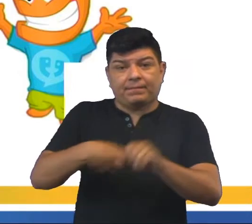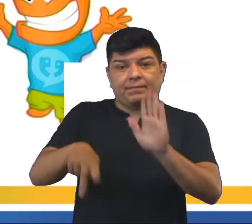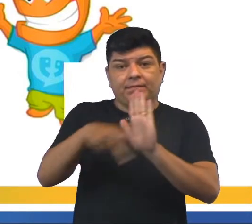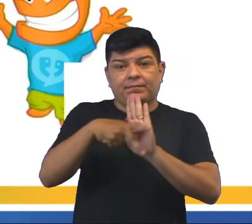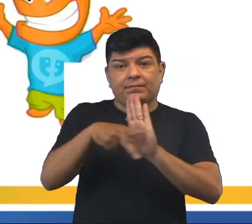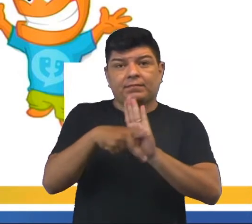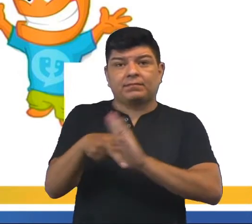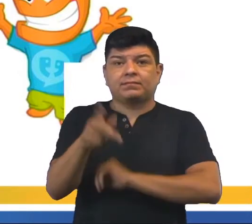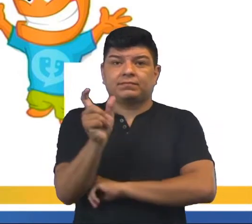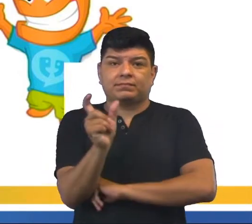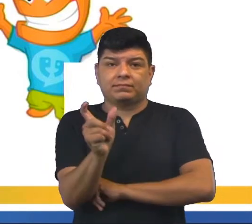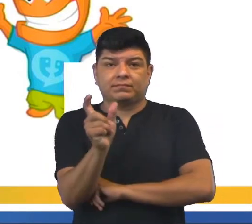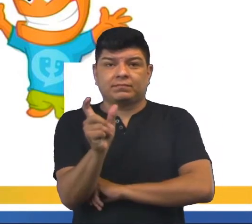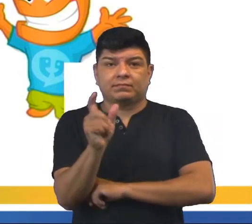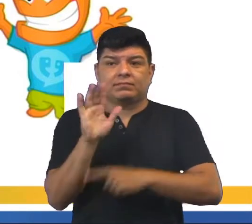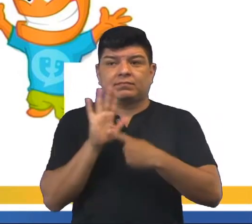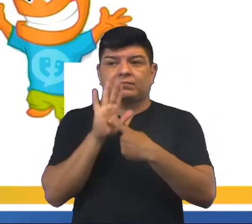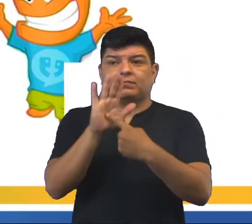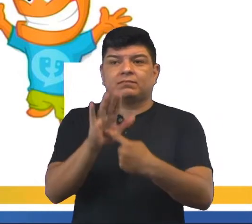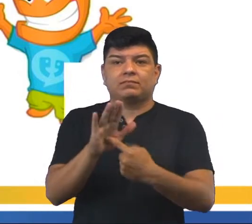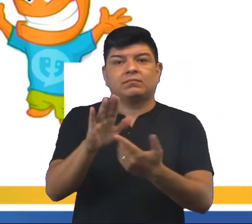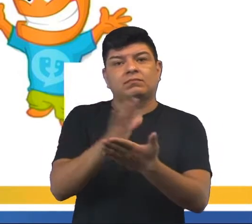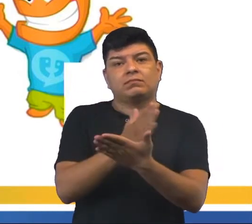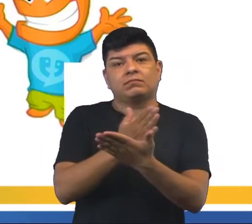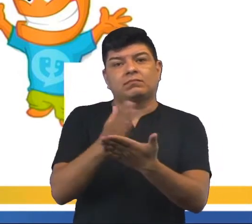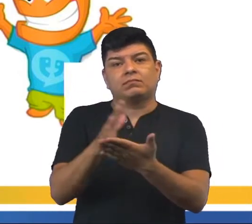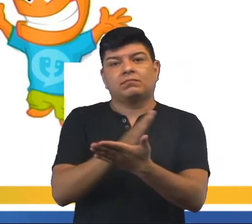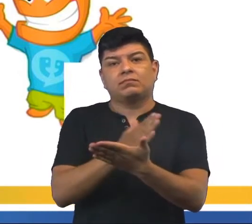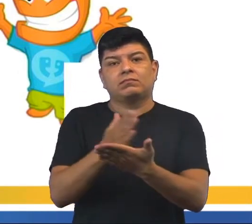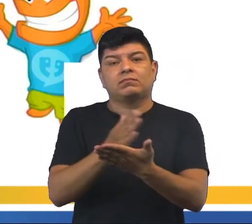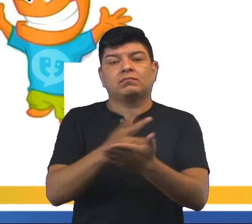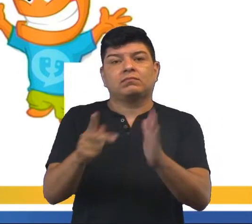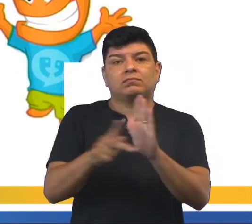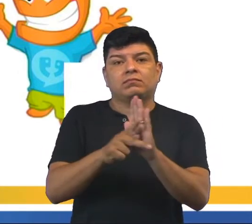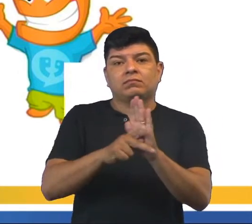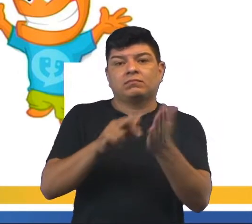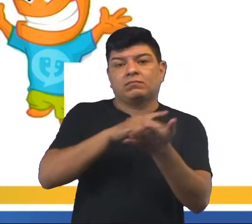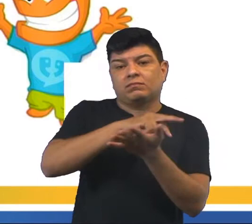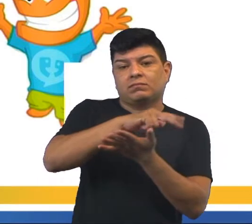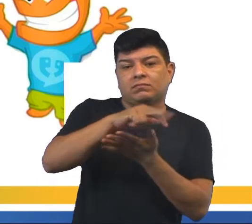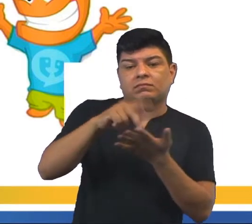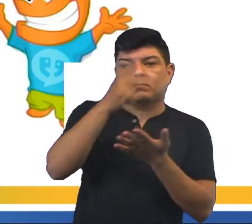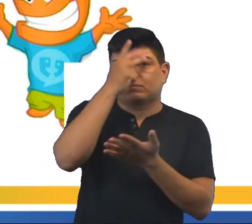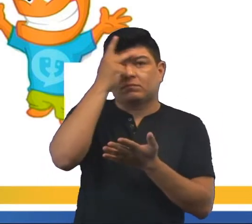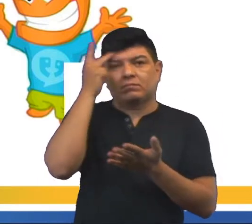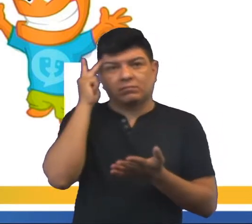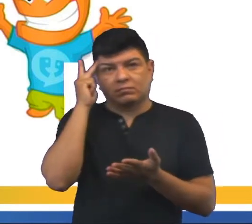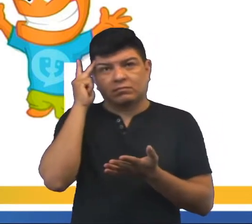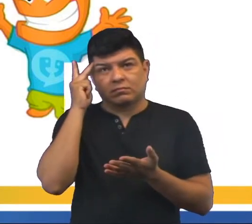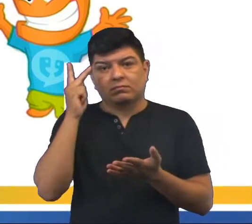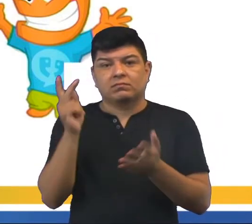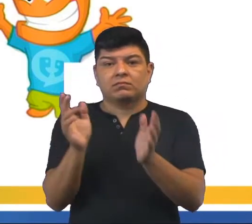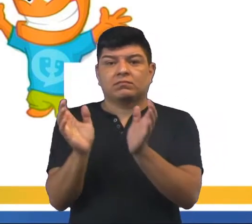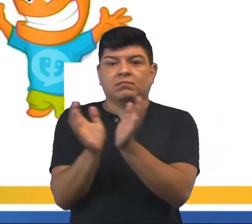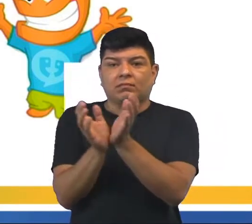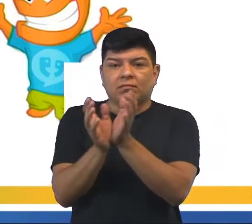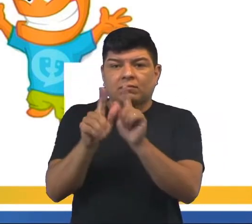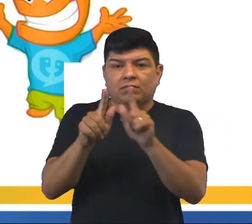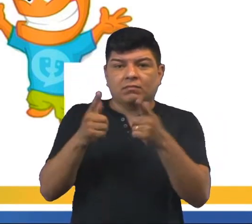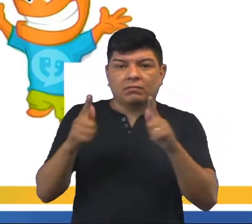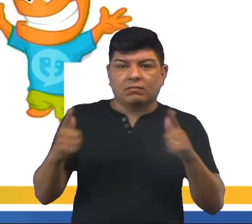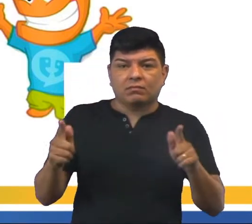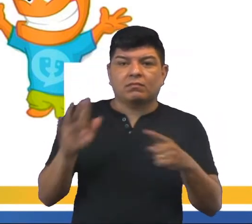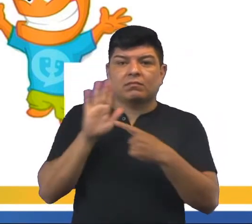são palavras que servem para expressar que algo pertence a várias pessoas que são os possuidores, ou seja, é a classe gramatical, né, que